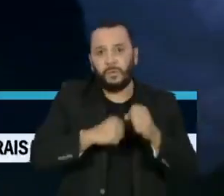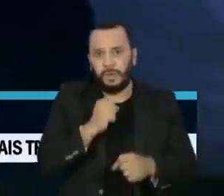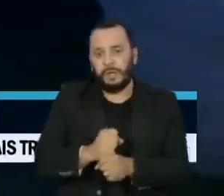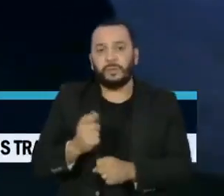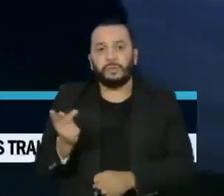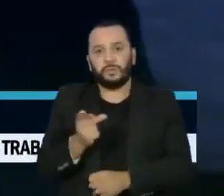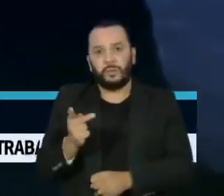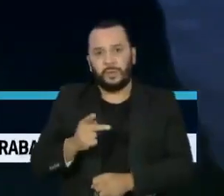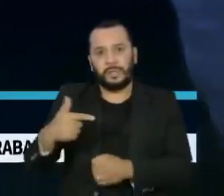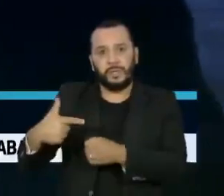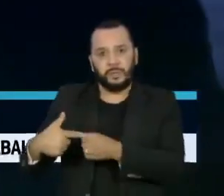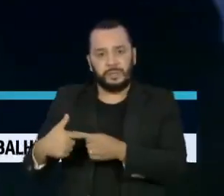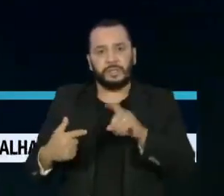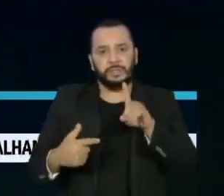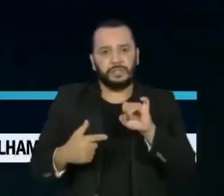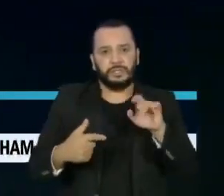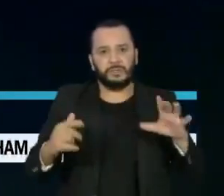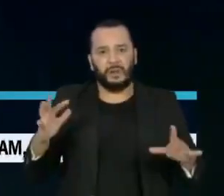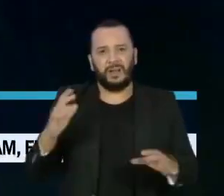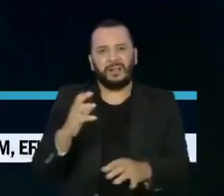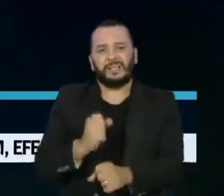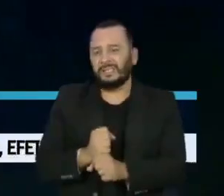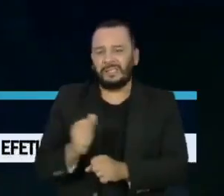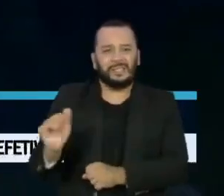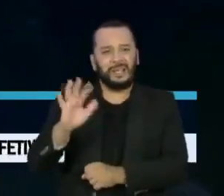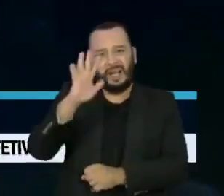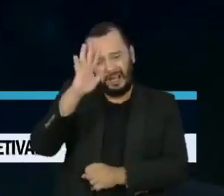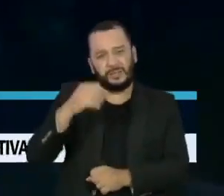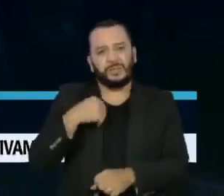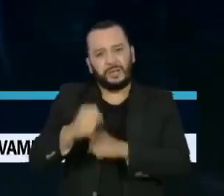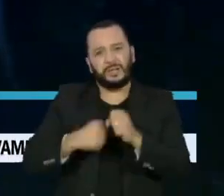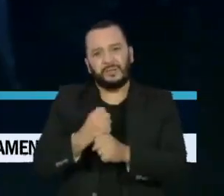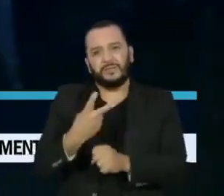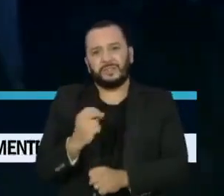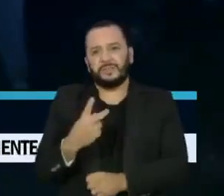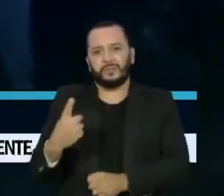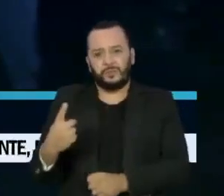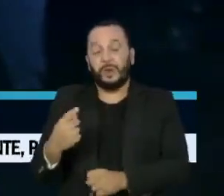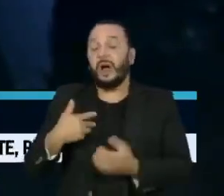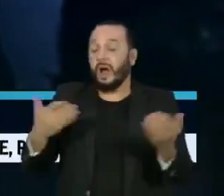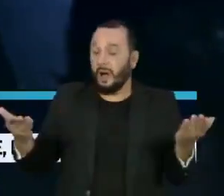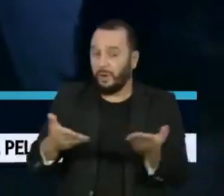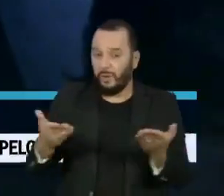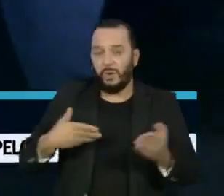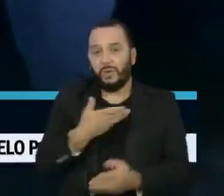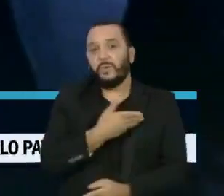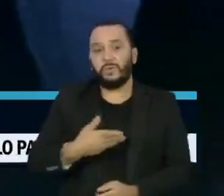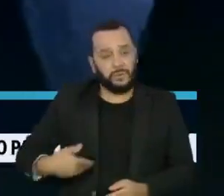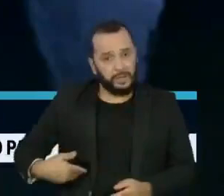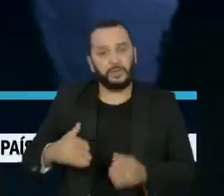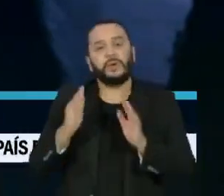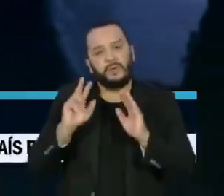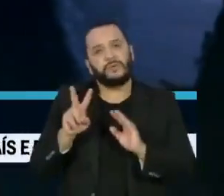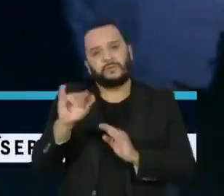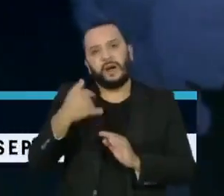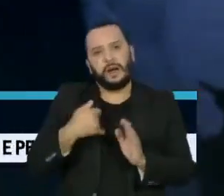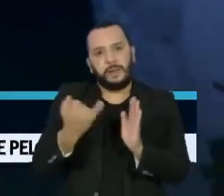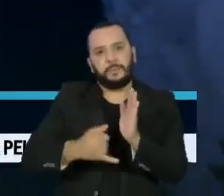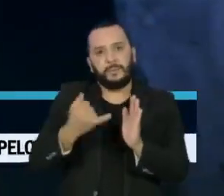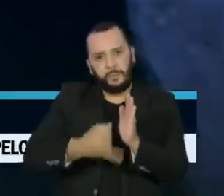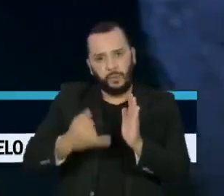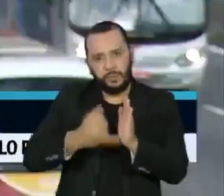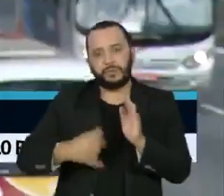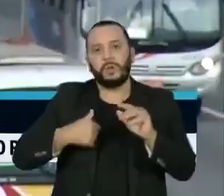expressivos em 2021. Agora à noite, o presidente Jair Bolsonaro anunciou que o governo vai zerar os impostos federais sobre o diesel e o